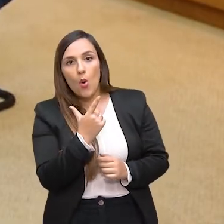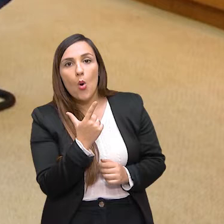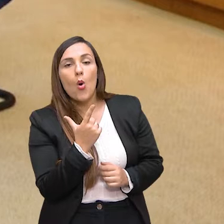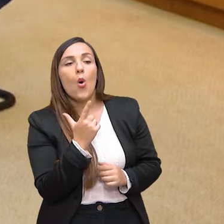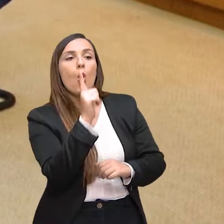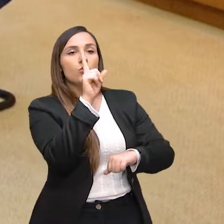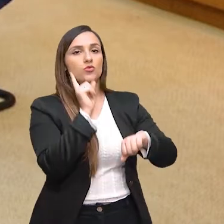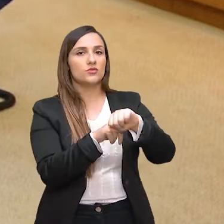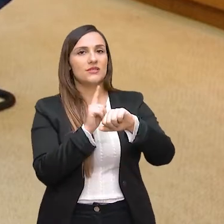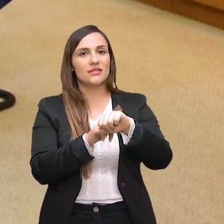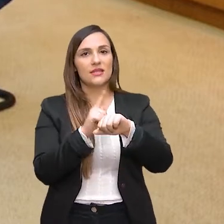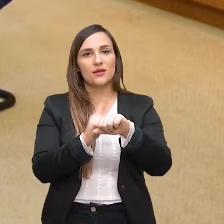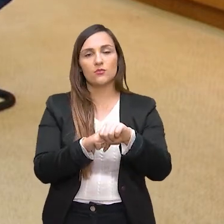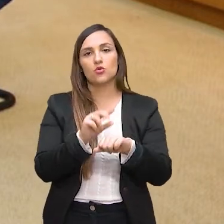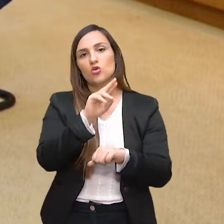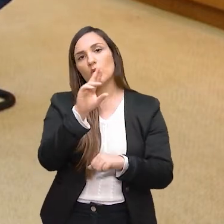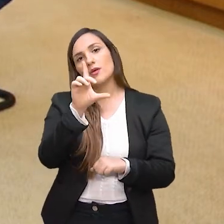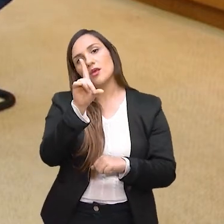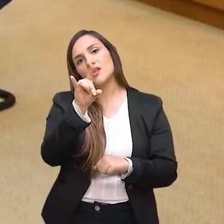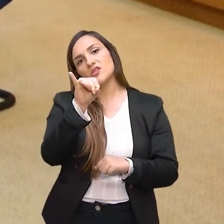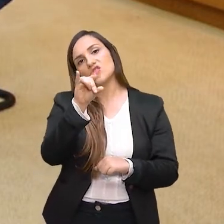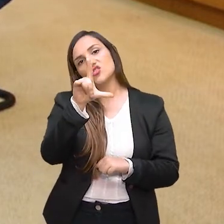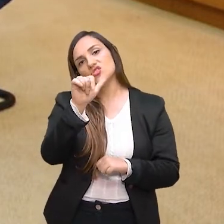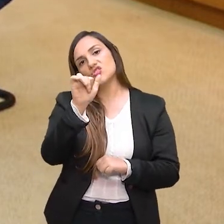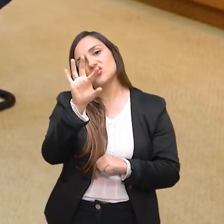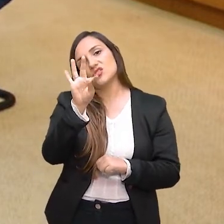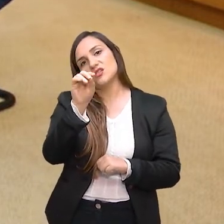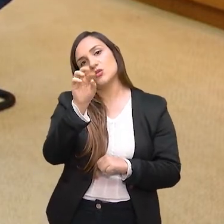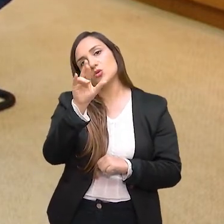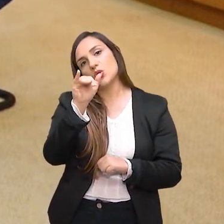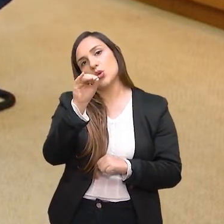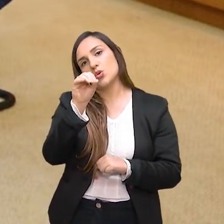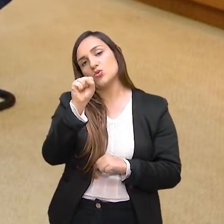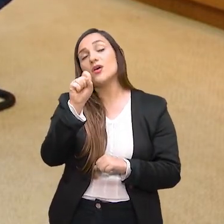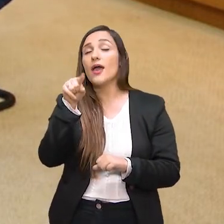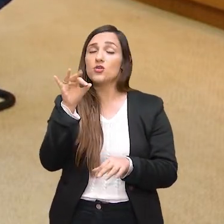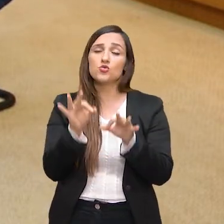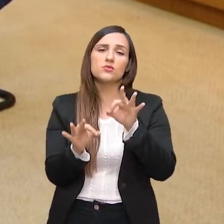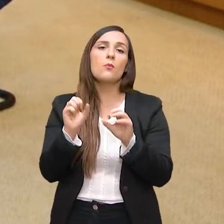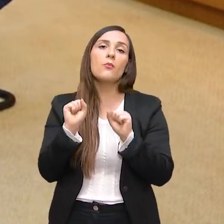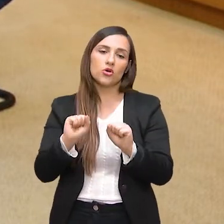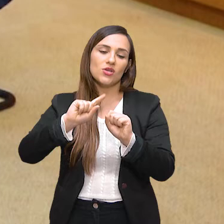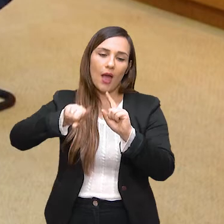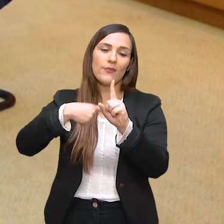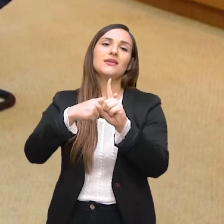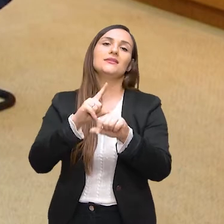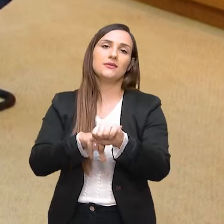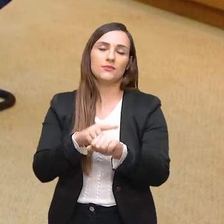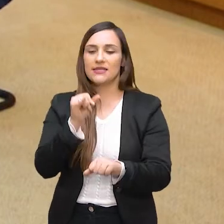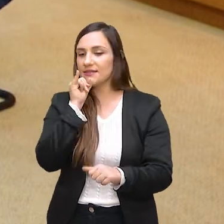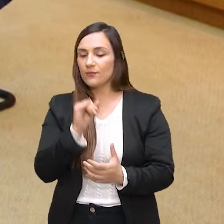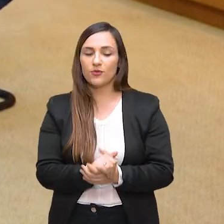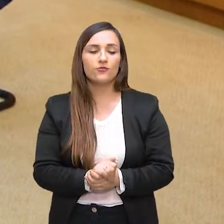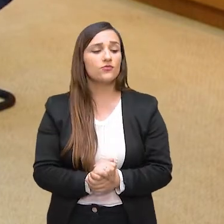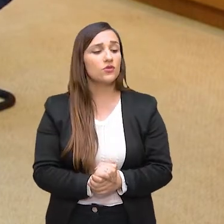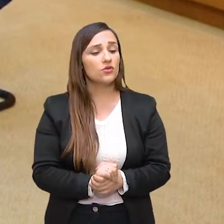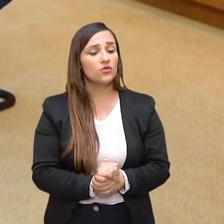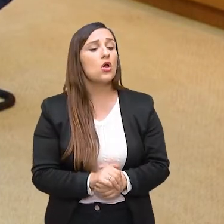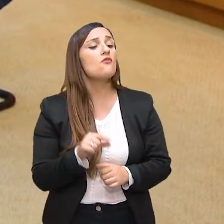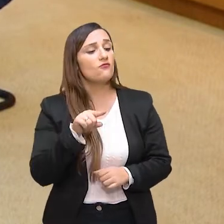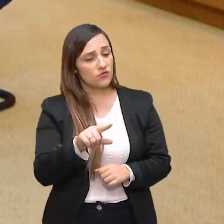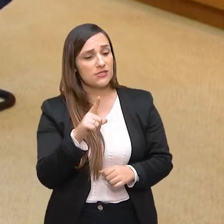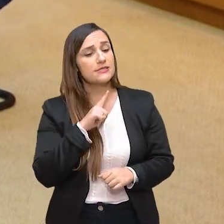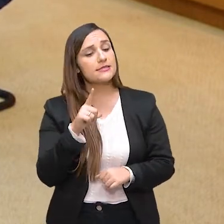prazos dilatórios, o juiz tem poder de regulamentar esses prazos. Então, prazo para apresentar uma